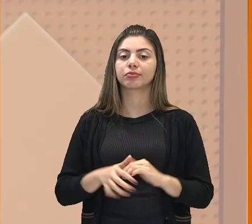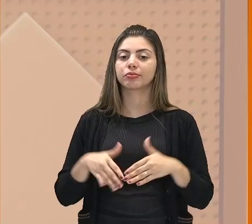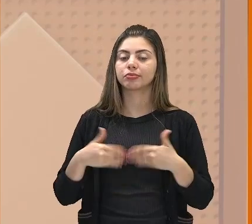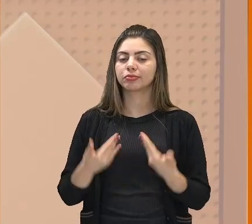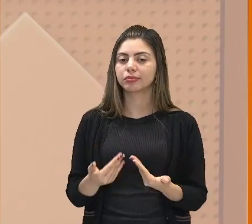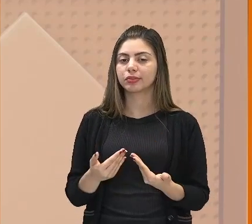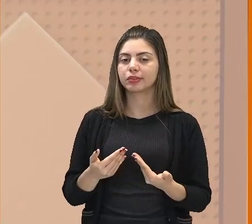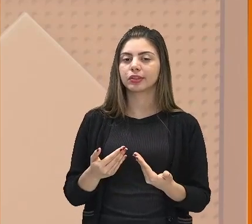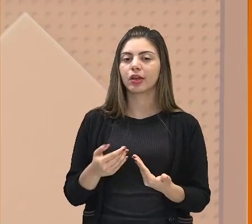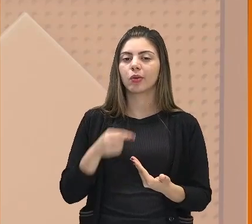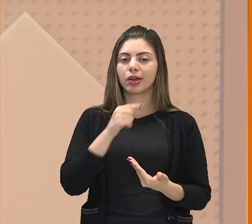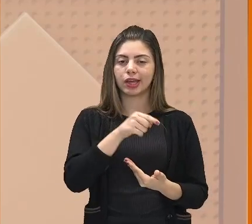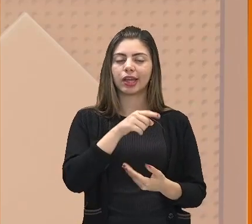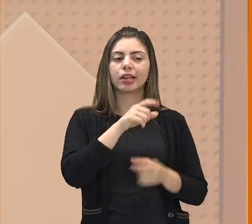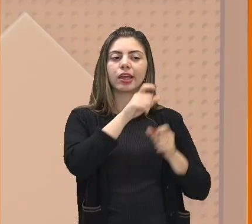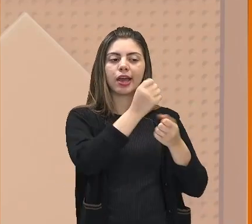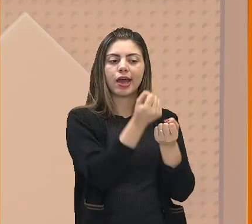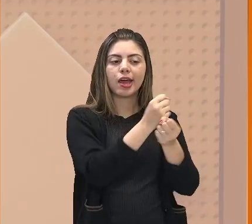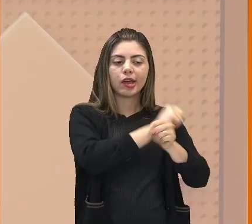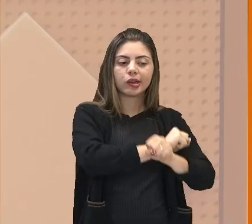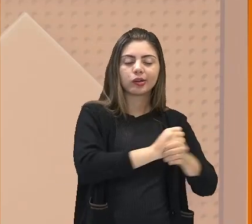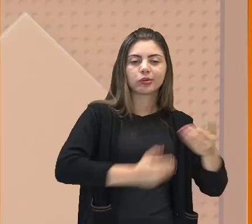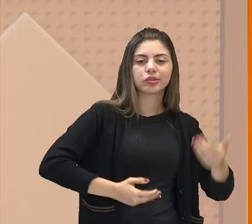dentro da condição de escravizado,